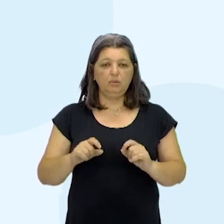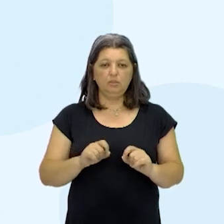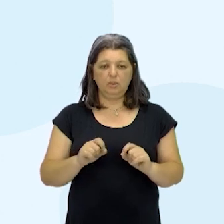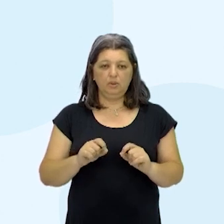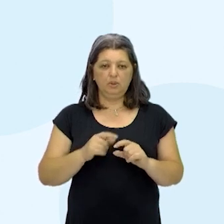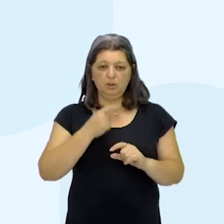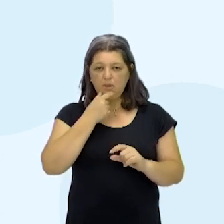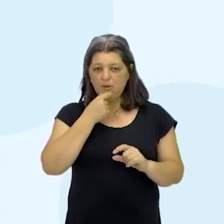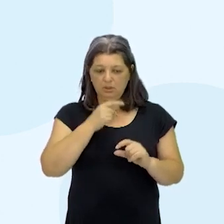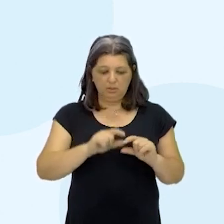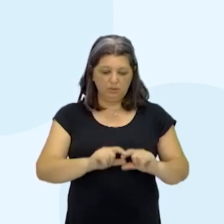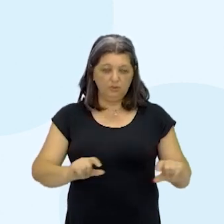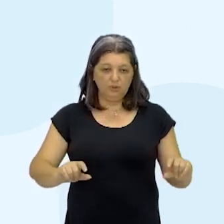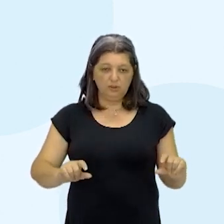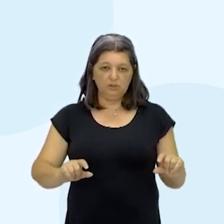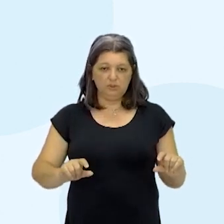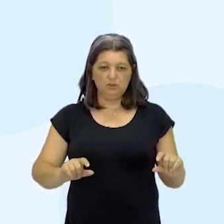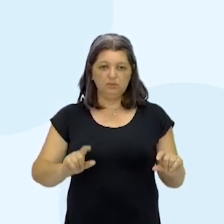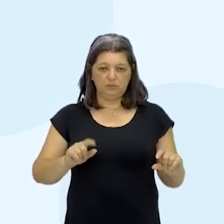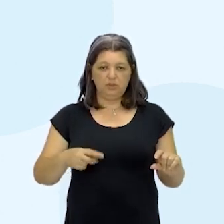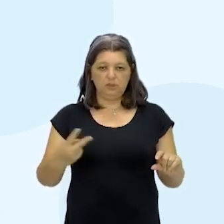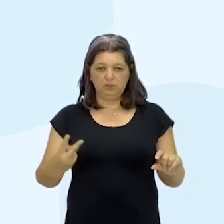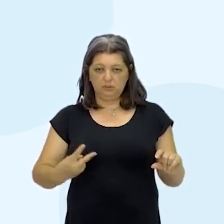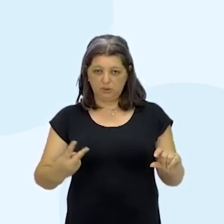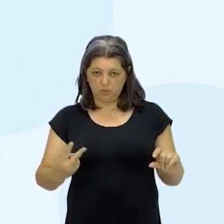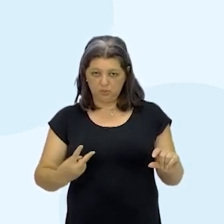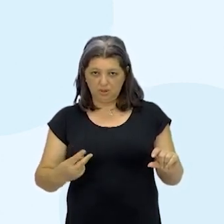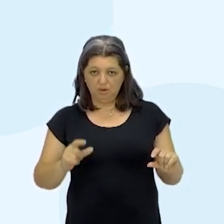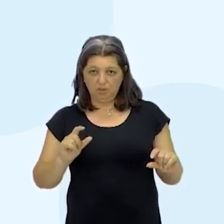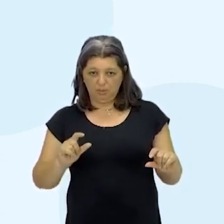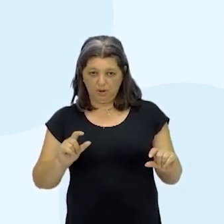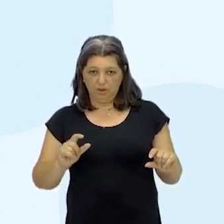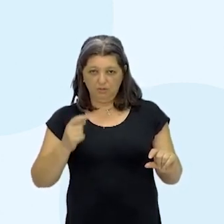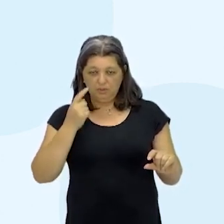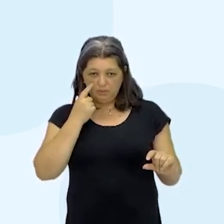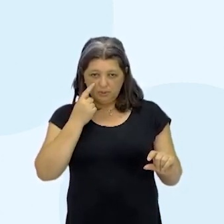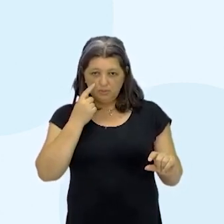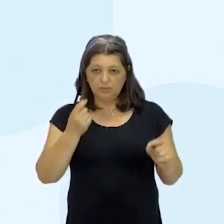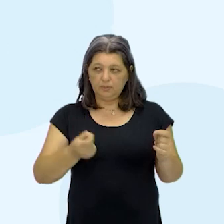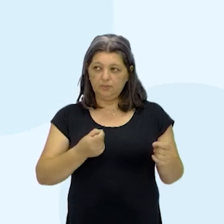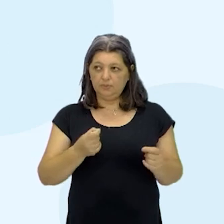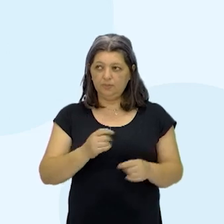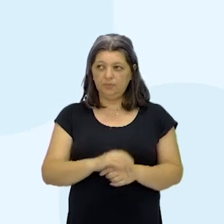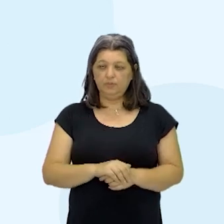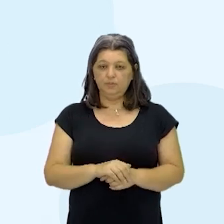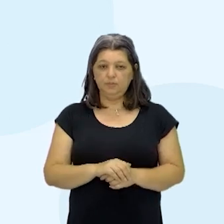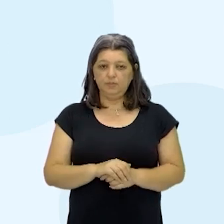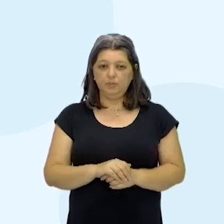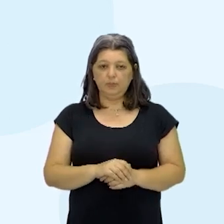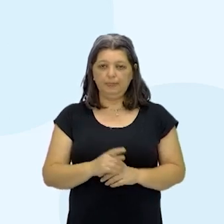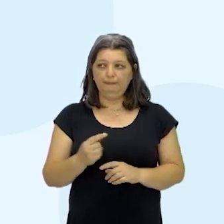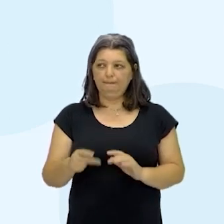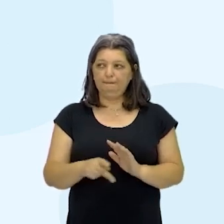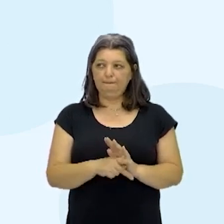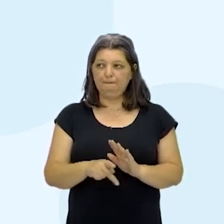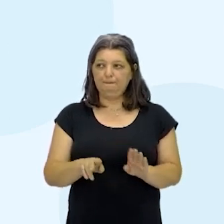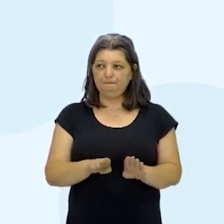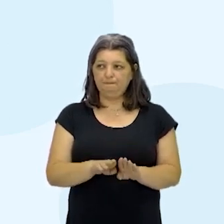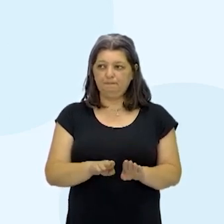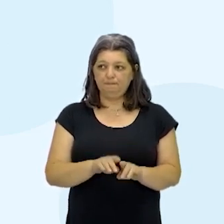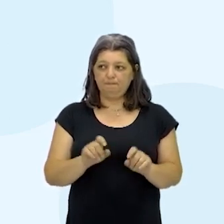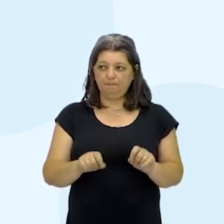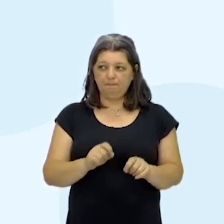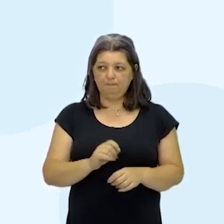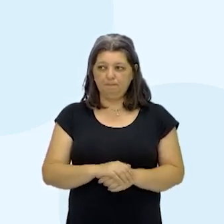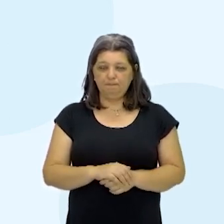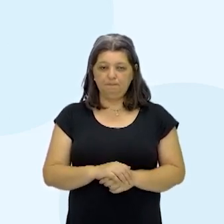Stress. É o stress secundário da palavra. Então, eu vou falar Discrimination. Então, Screen também é fortezinho,